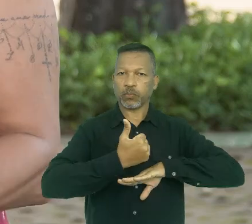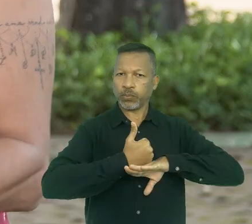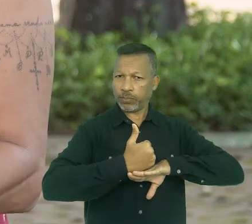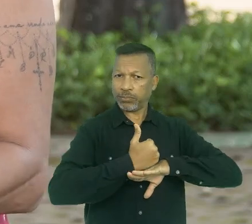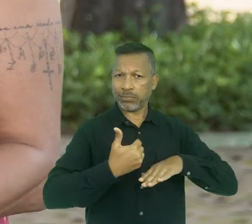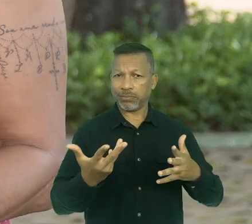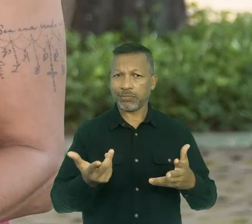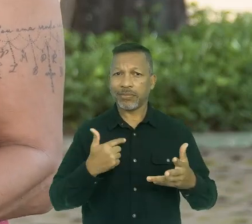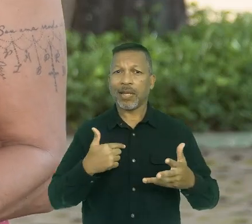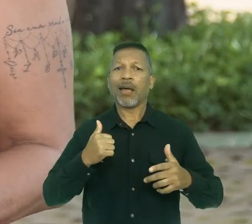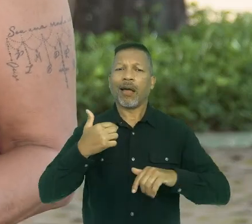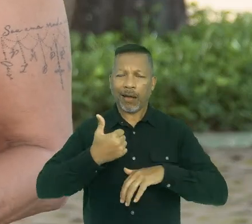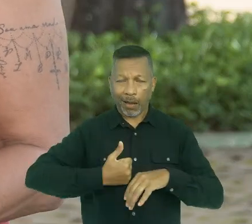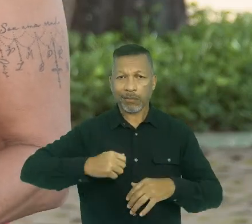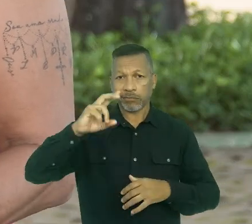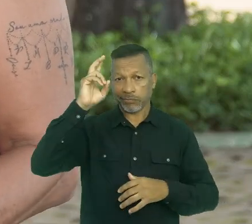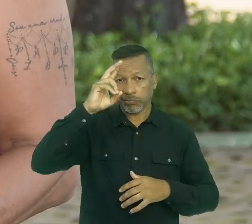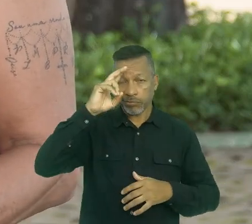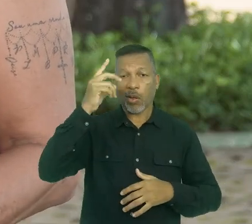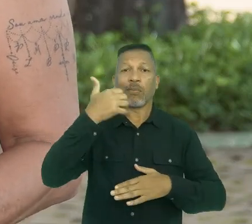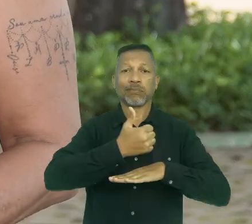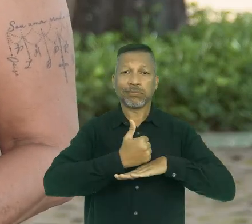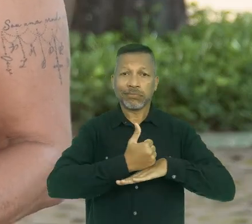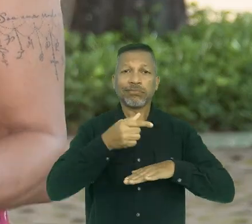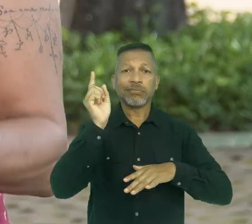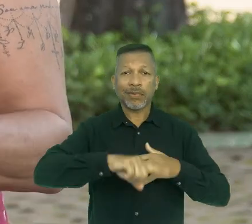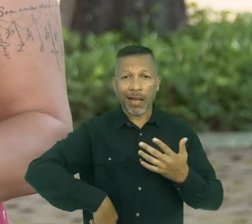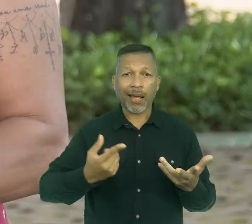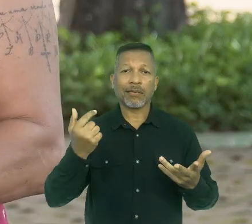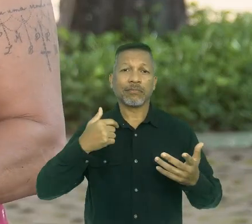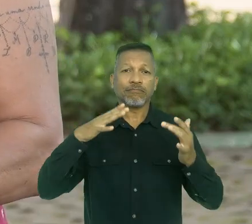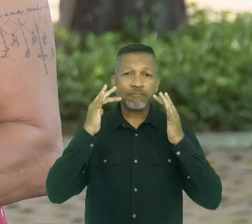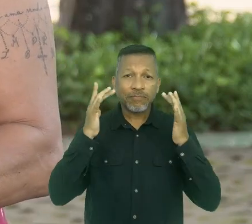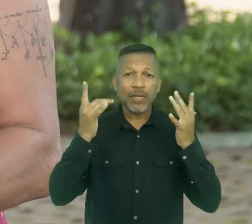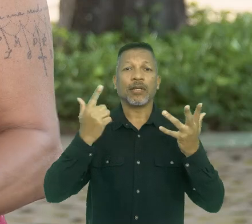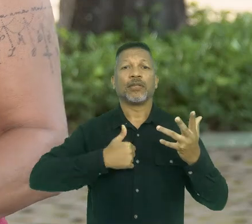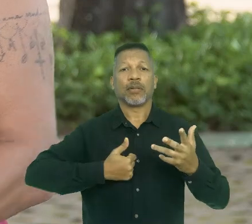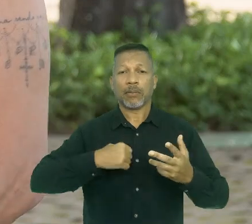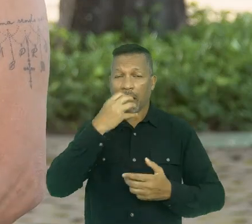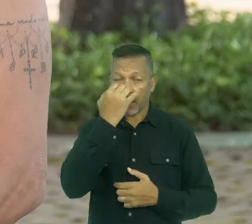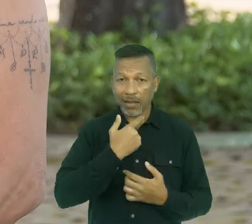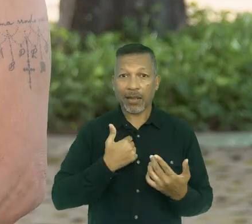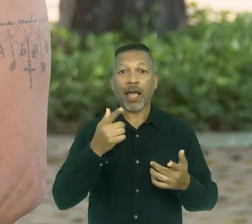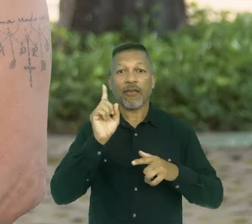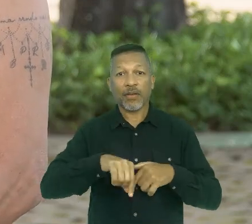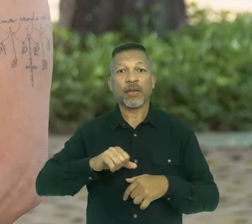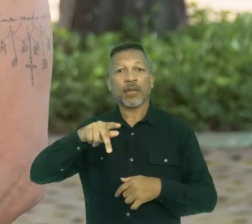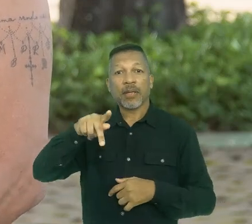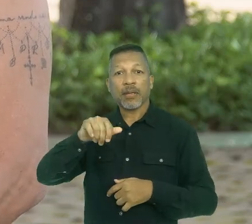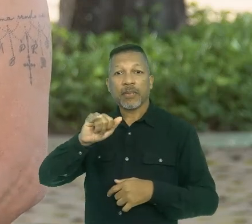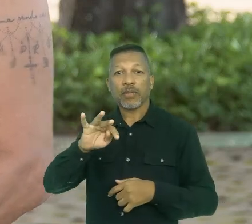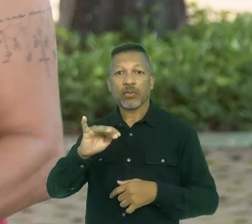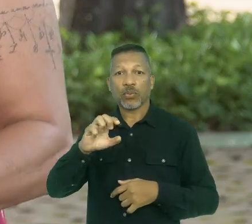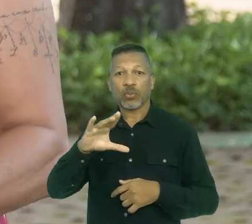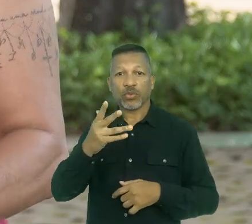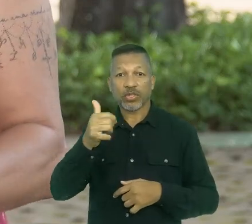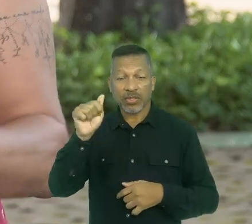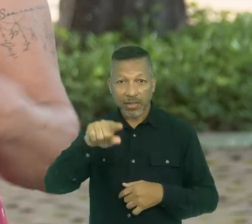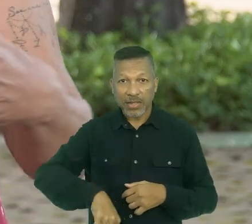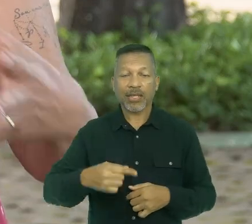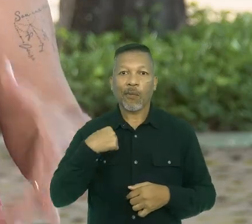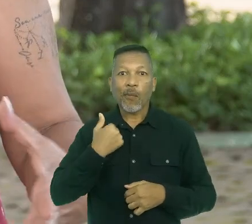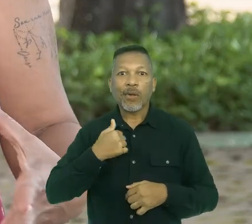Aí foi junto, contação de história, teatro e palhaçaria. E aí veio a Pitucha, a contadora de história. Que aí eu